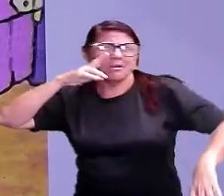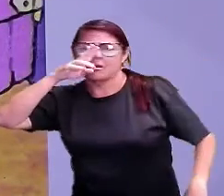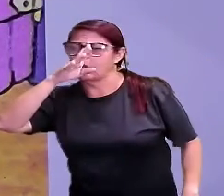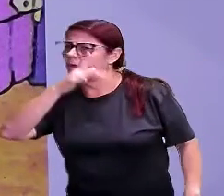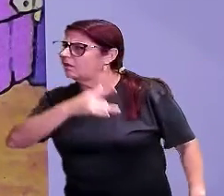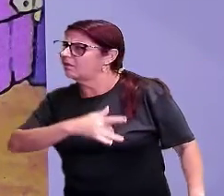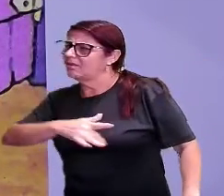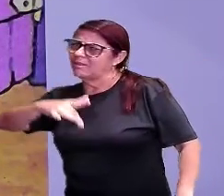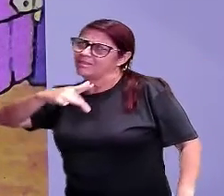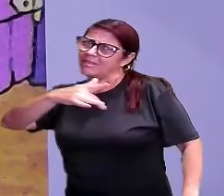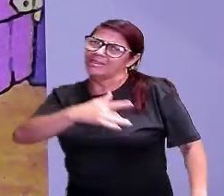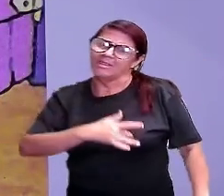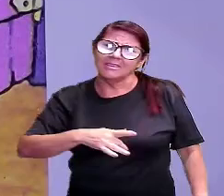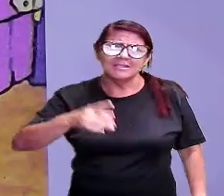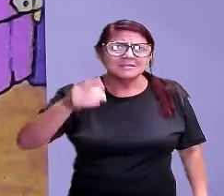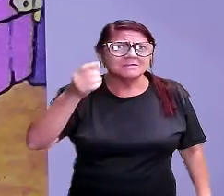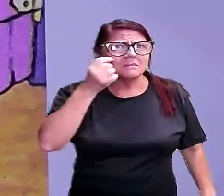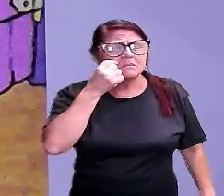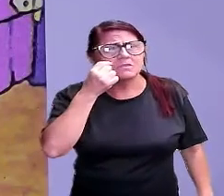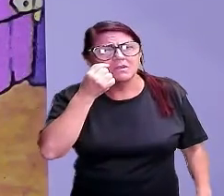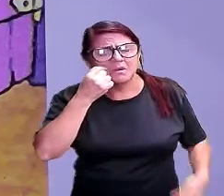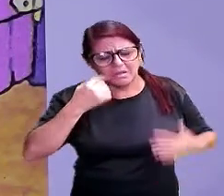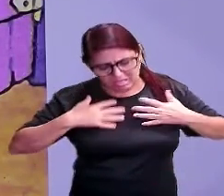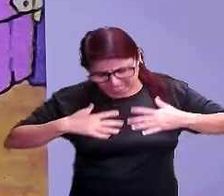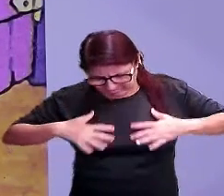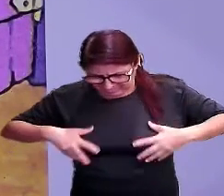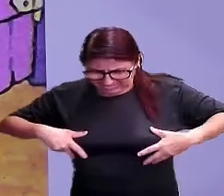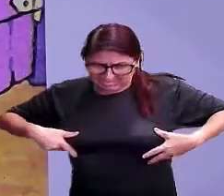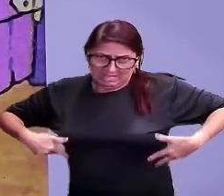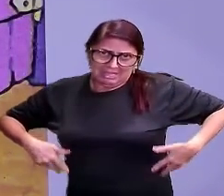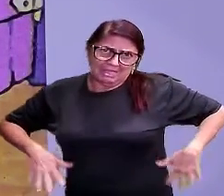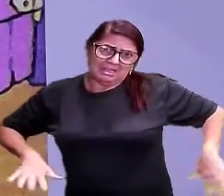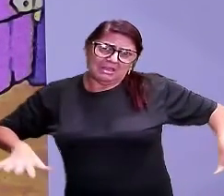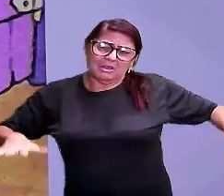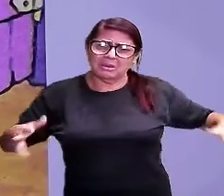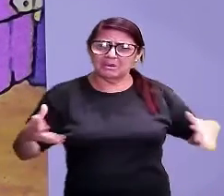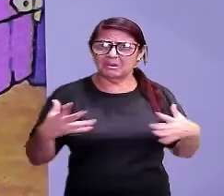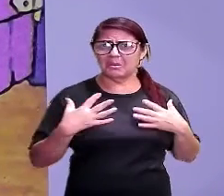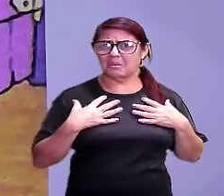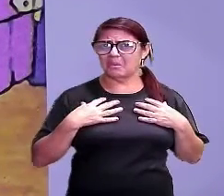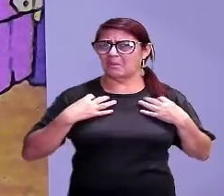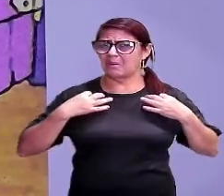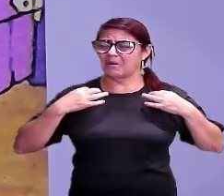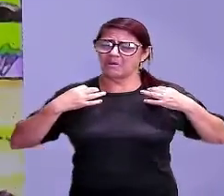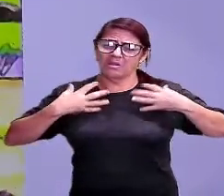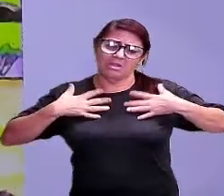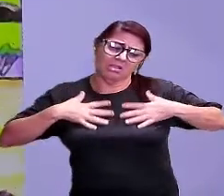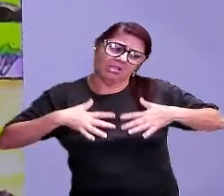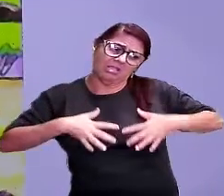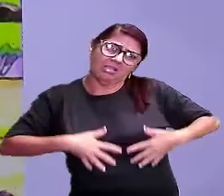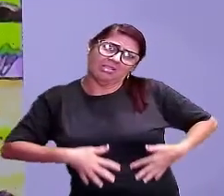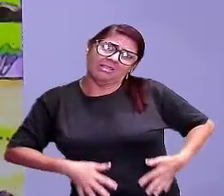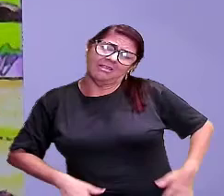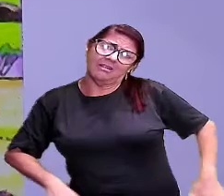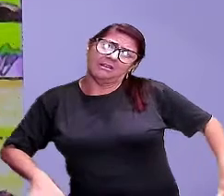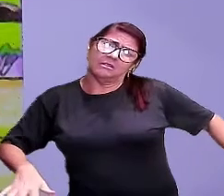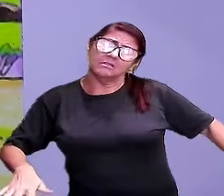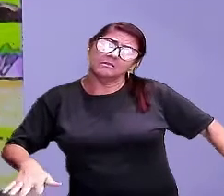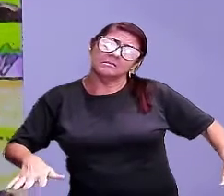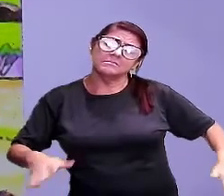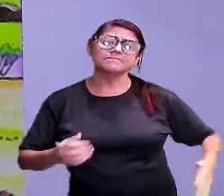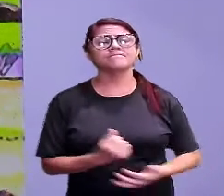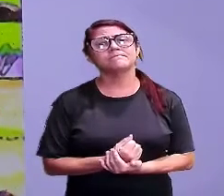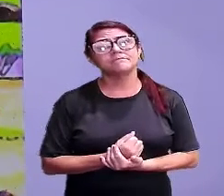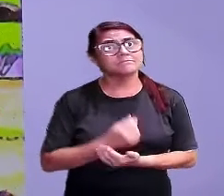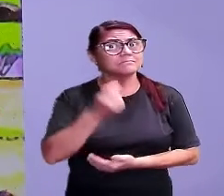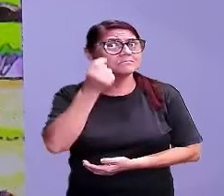Coitada da Chiquita, ela molhou-se toda e estragou seu lindo vestidinho. A partir de